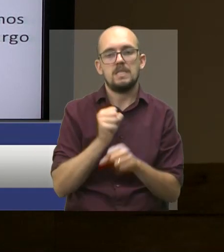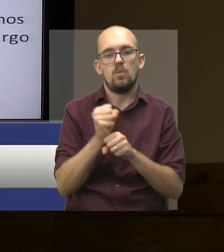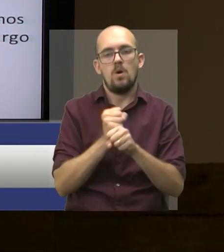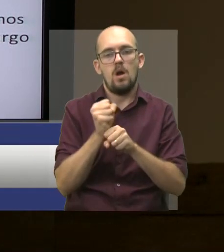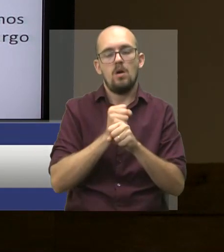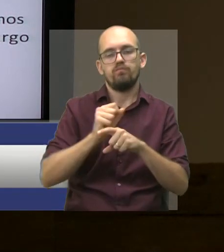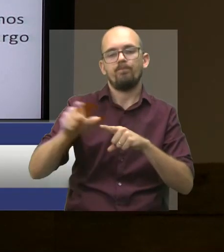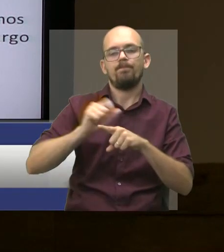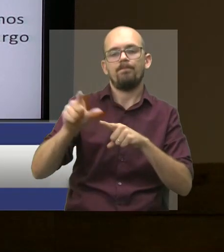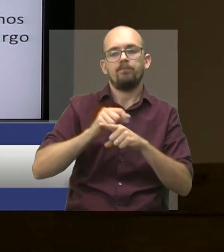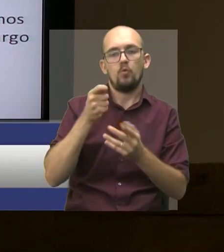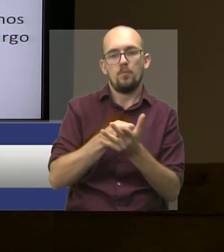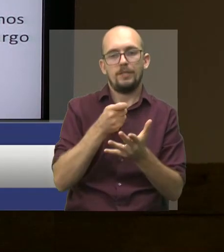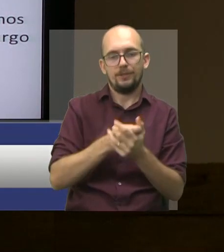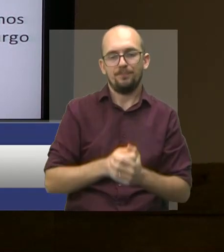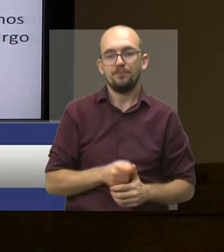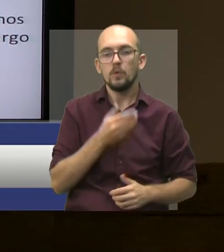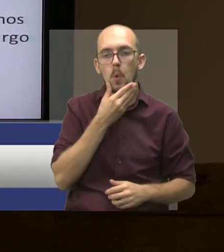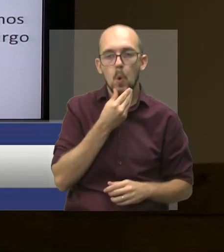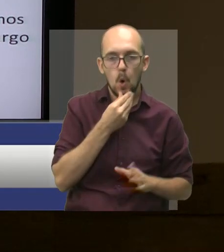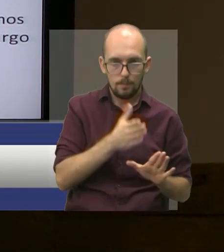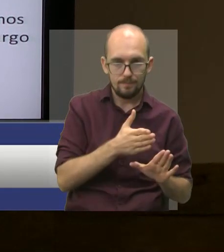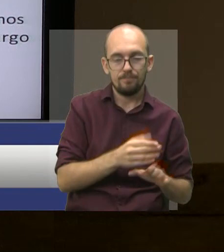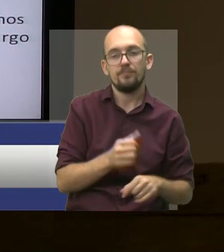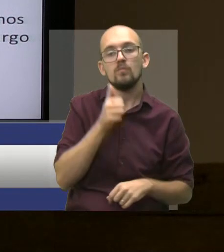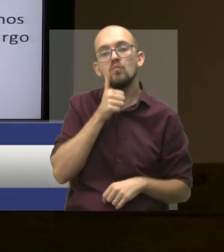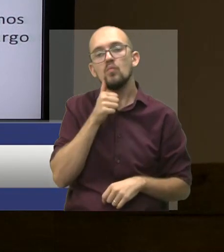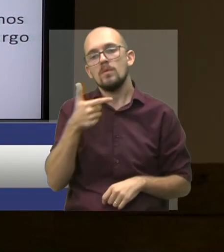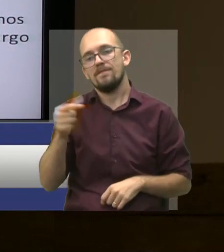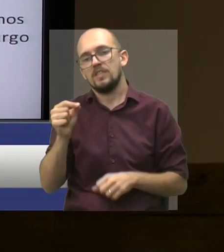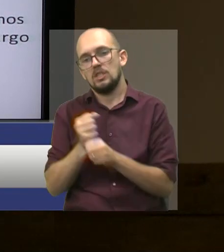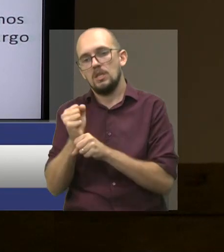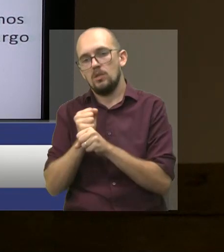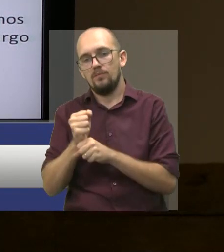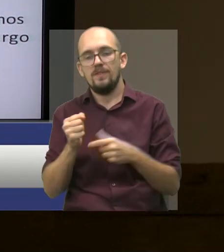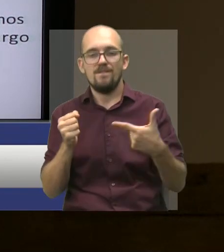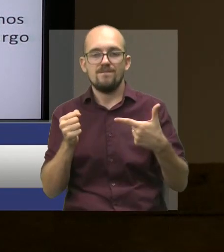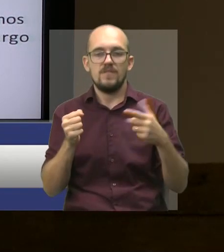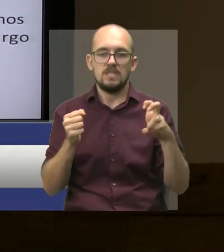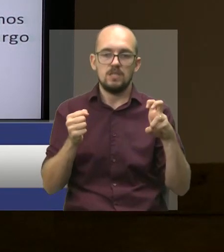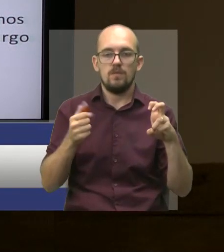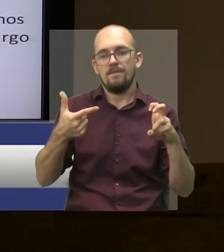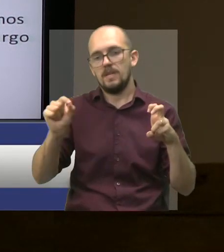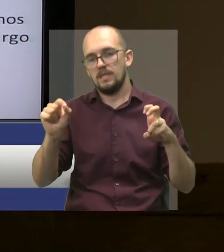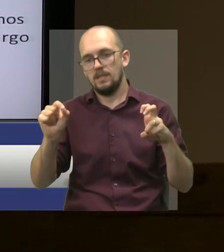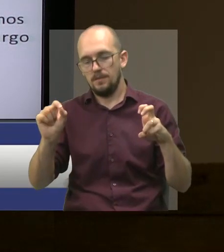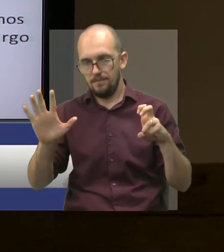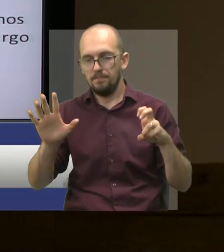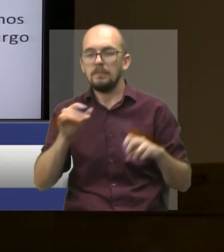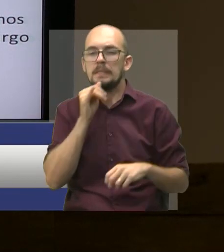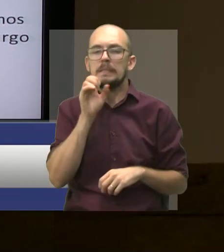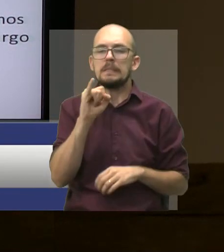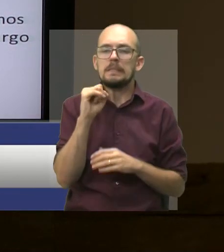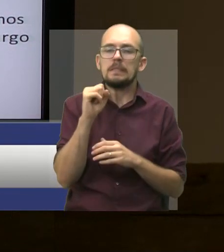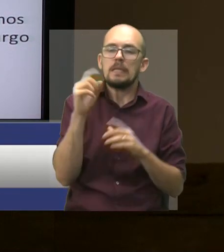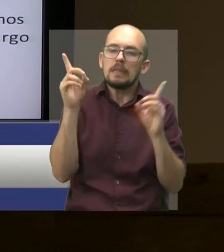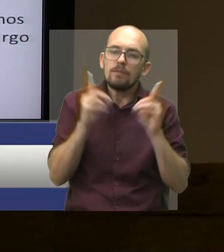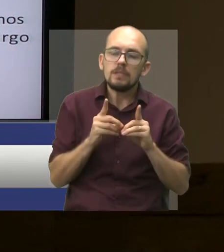anos para o homem e 20 anos para a mulher. Se a deficiência dessa pessoa é